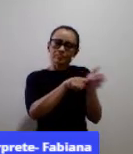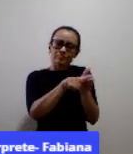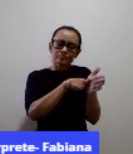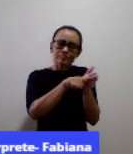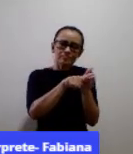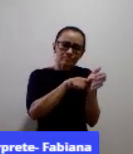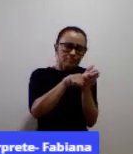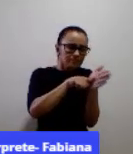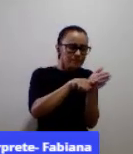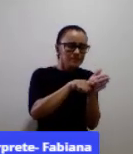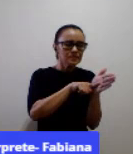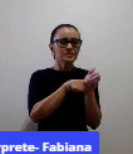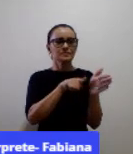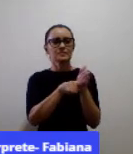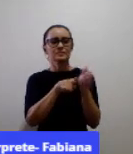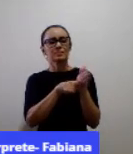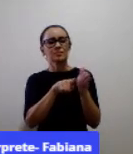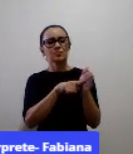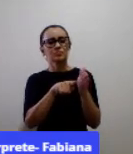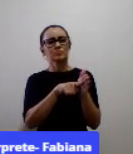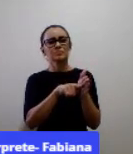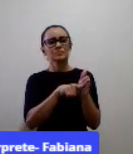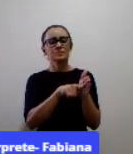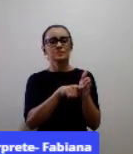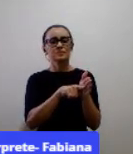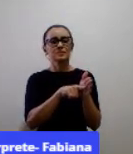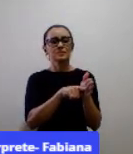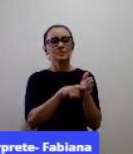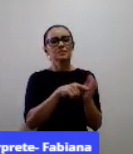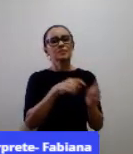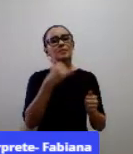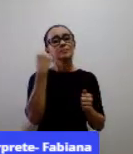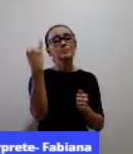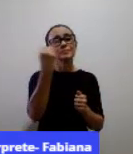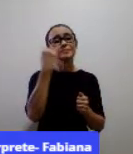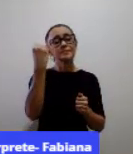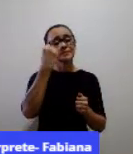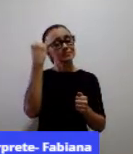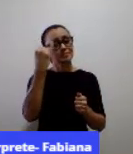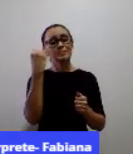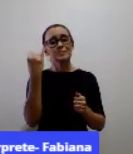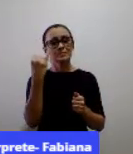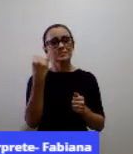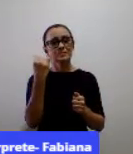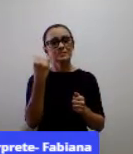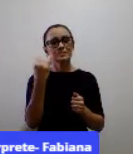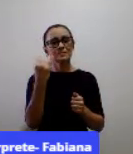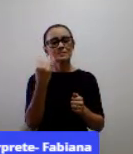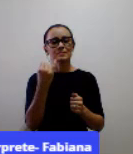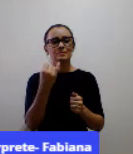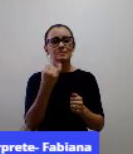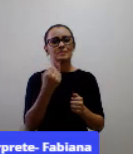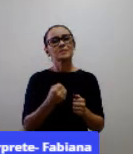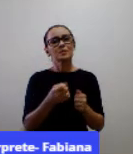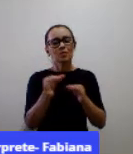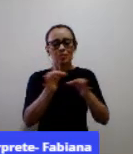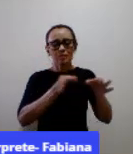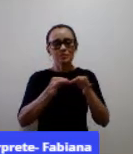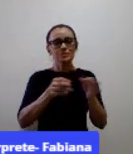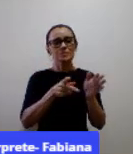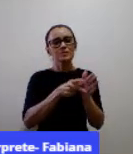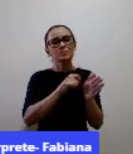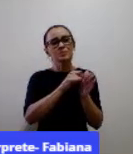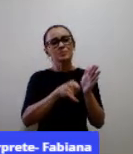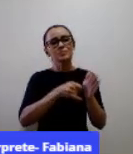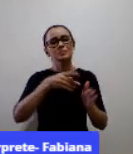a sondagem, os demais instrumentos, né, irão resultar na questão da elaboração do PEI. Então, a família precisa ter ciência de todo